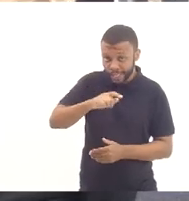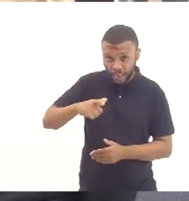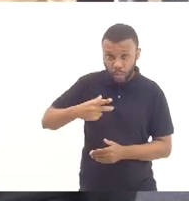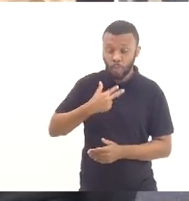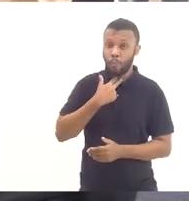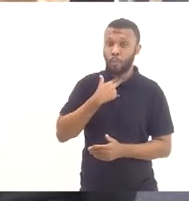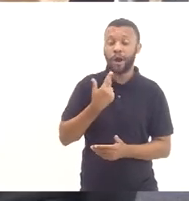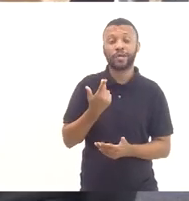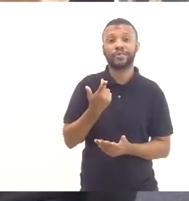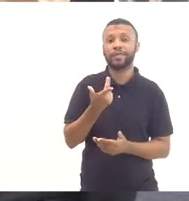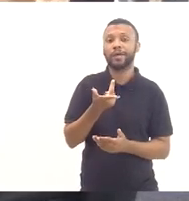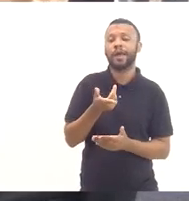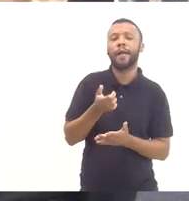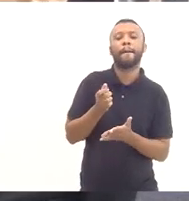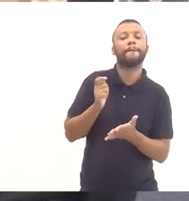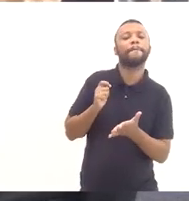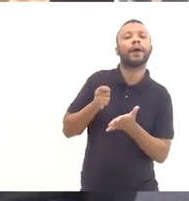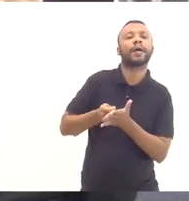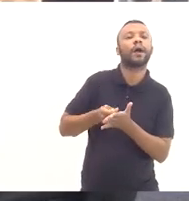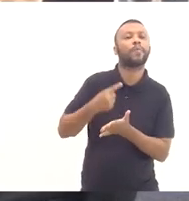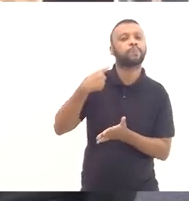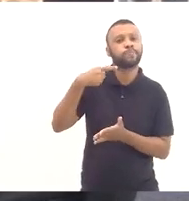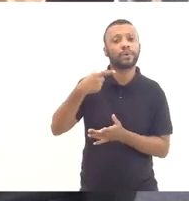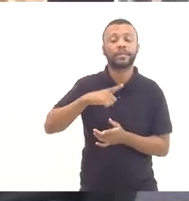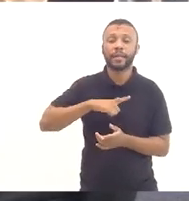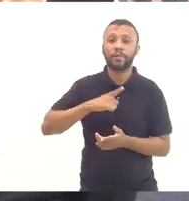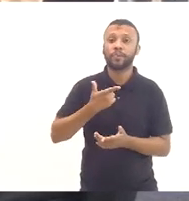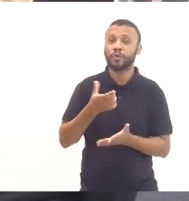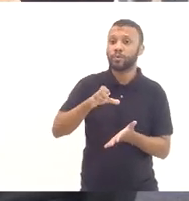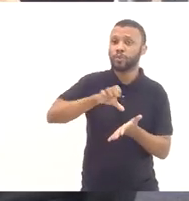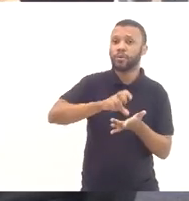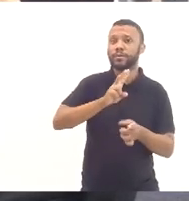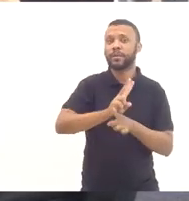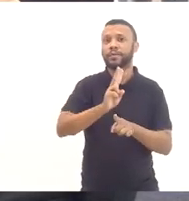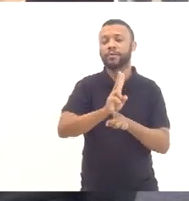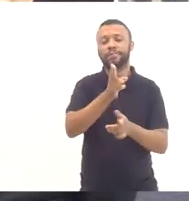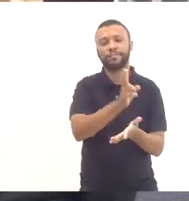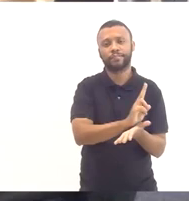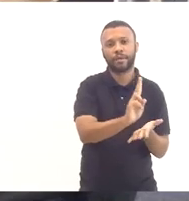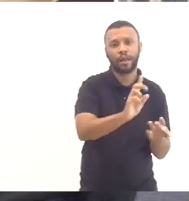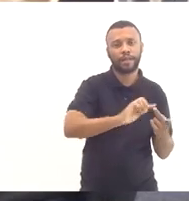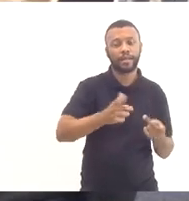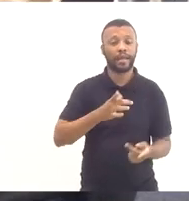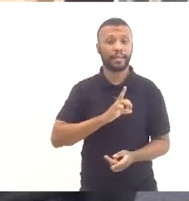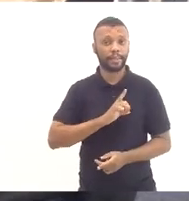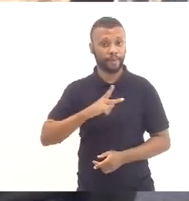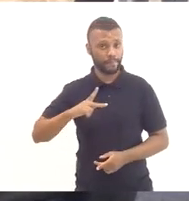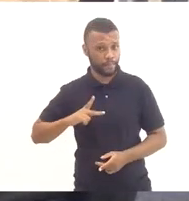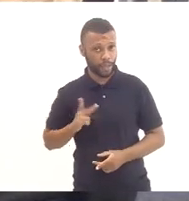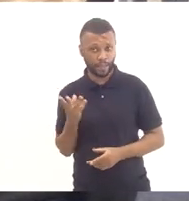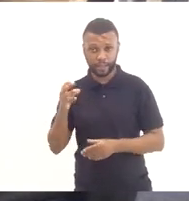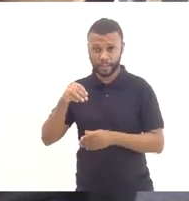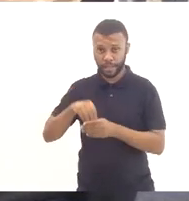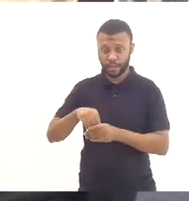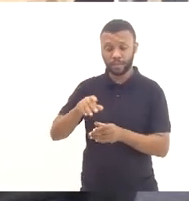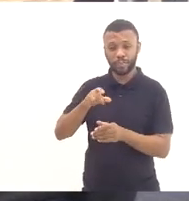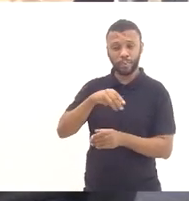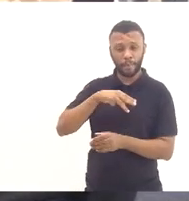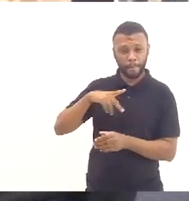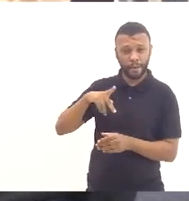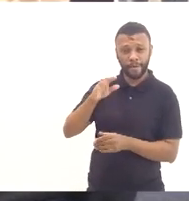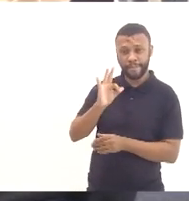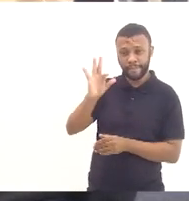atendimento das Universidades têm a Defensoria Pública da União para dentro da Justiça Federal que as ações realizadas